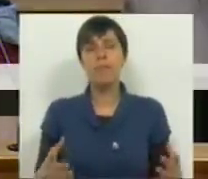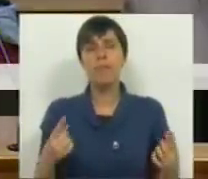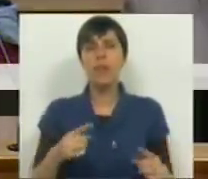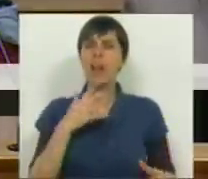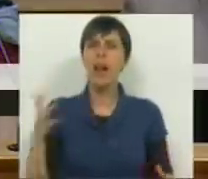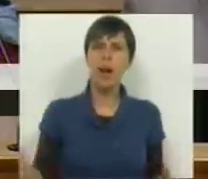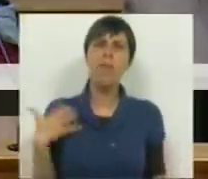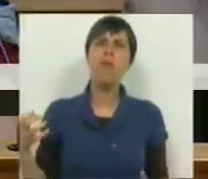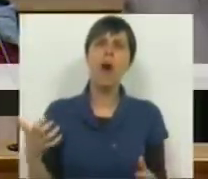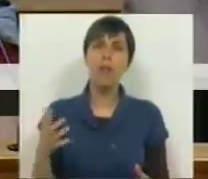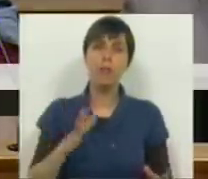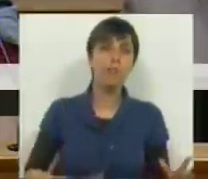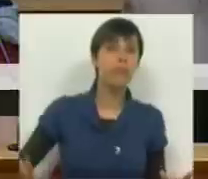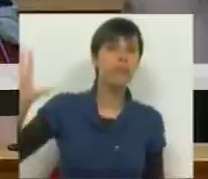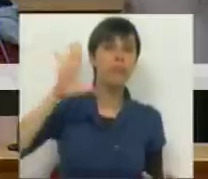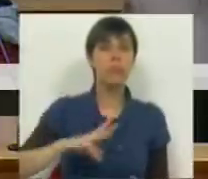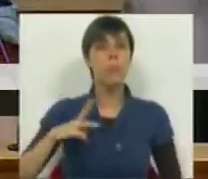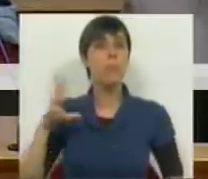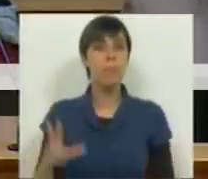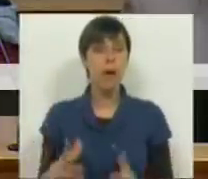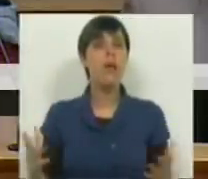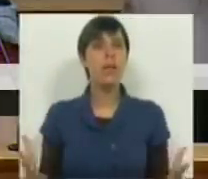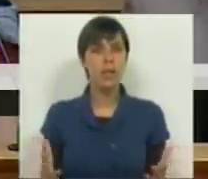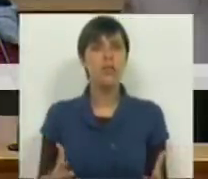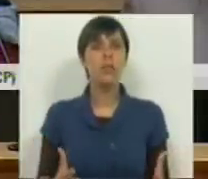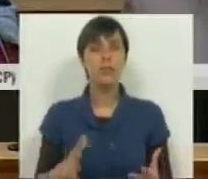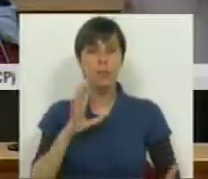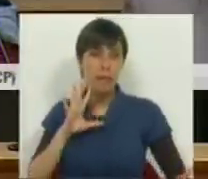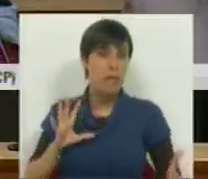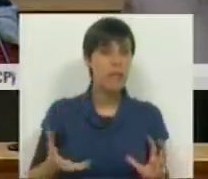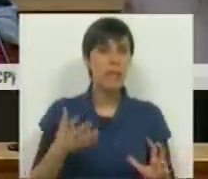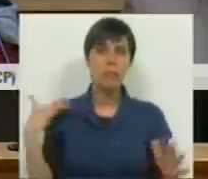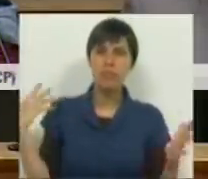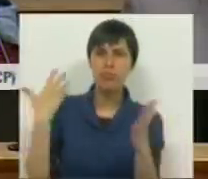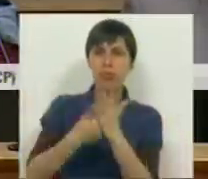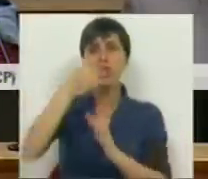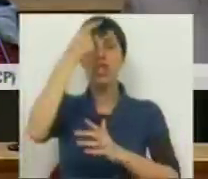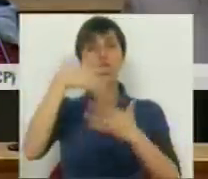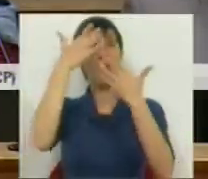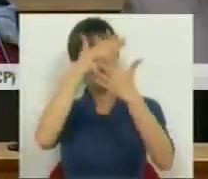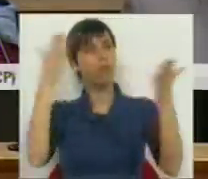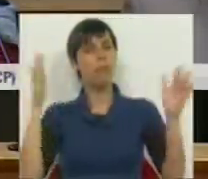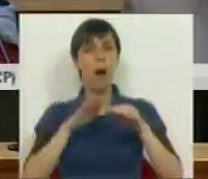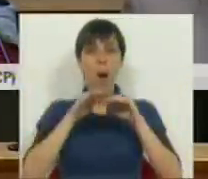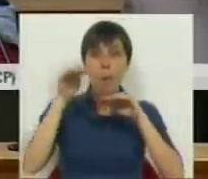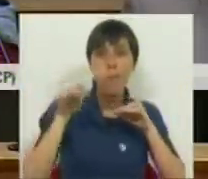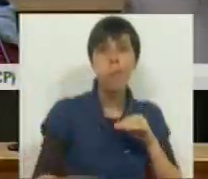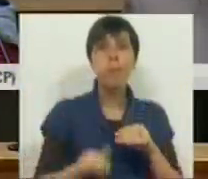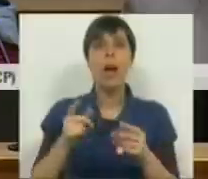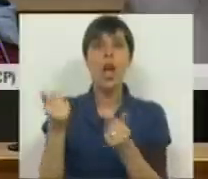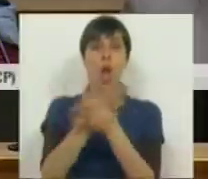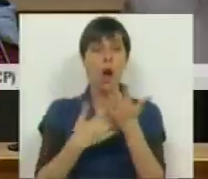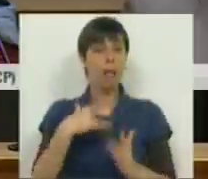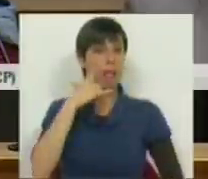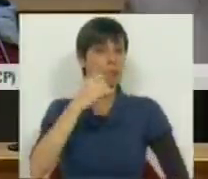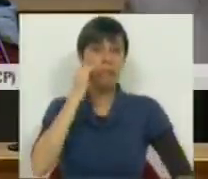uma enorme revolta pelo país. Na nossa maior crise da história democrática, na maior recessão económica que alguma